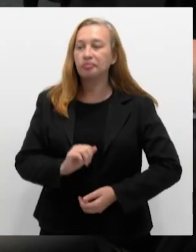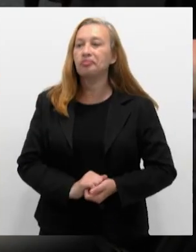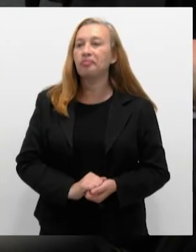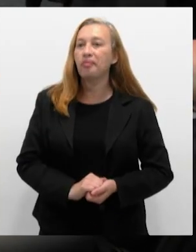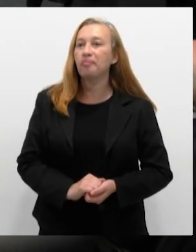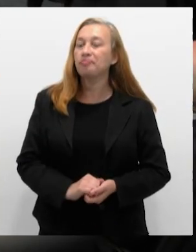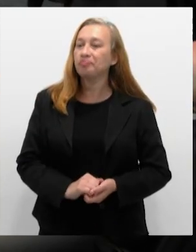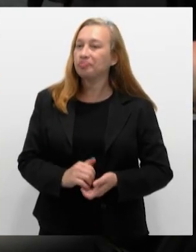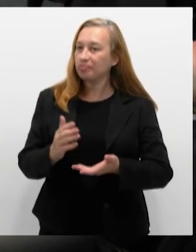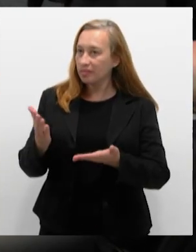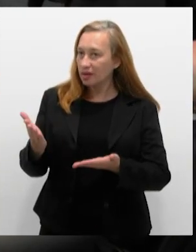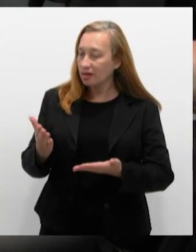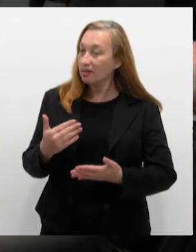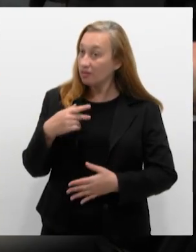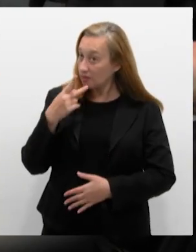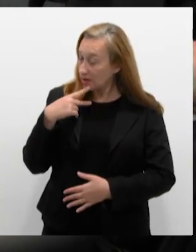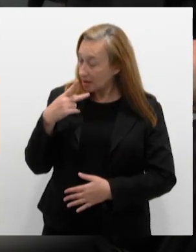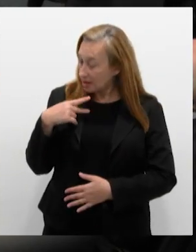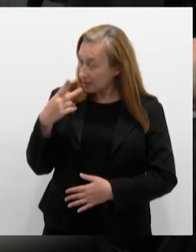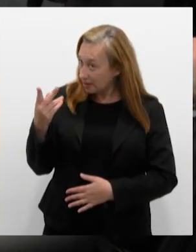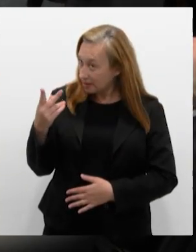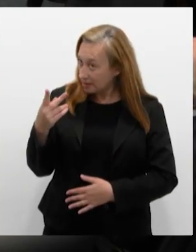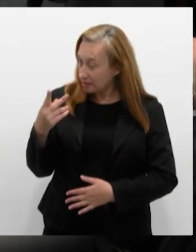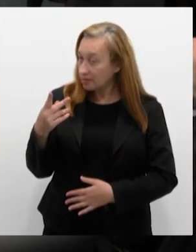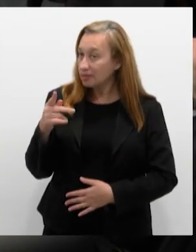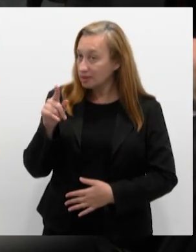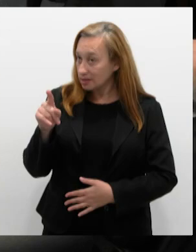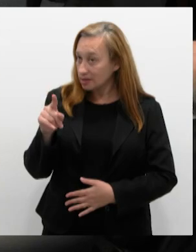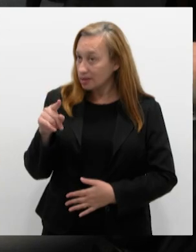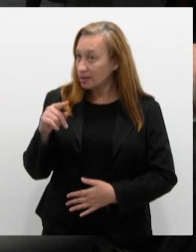Viu? Te chamei de Manga Larga Machador, você viu?